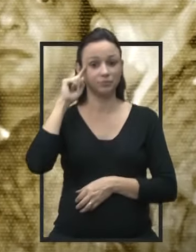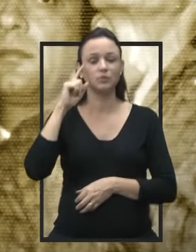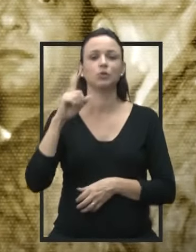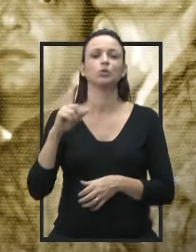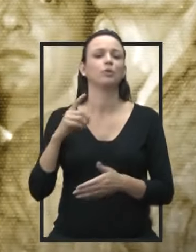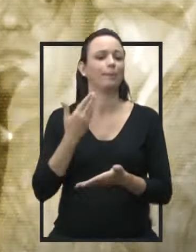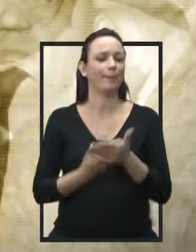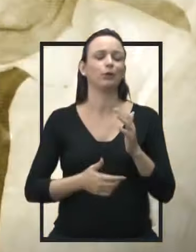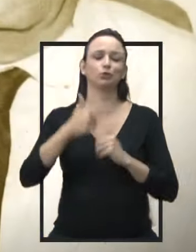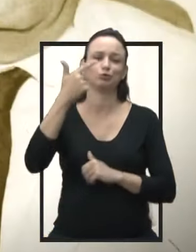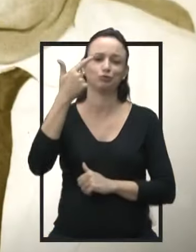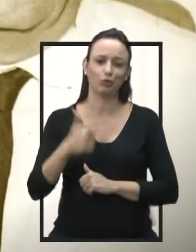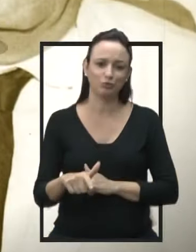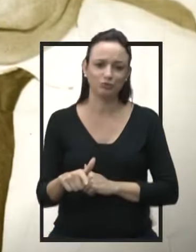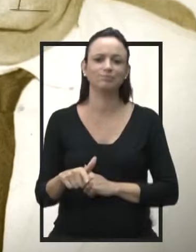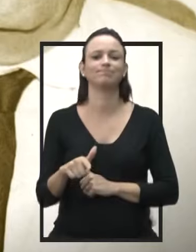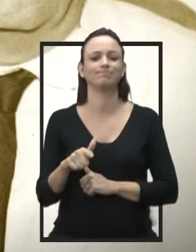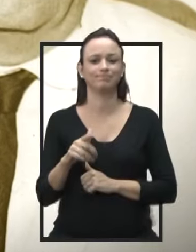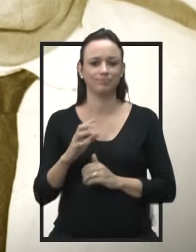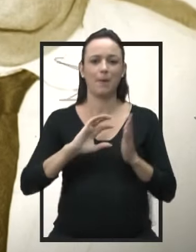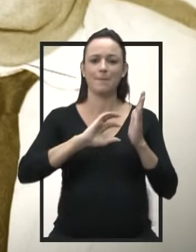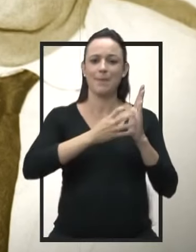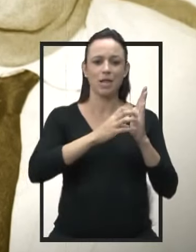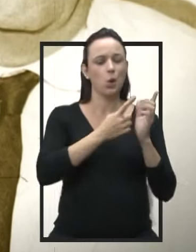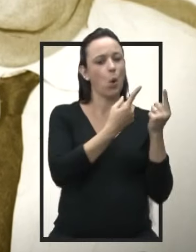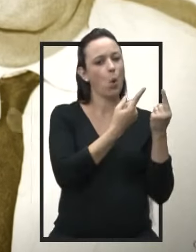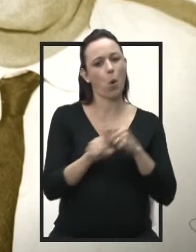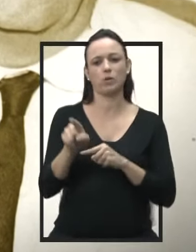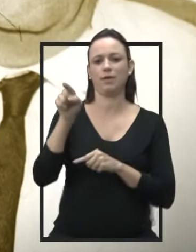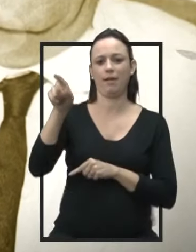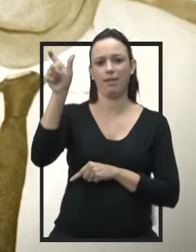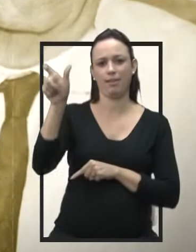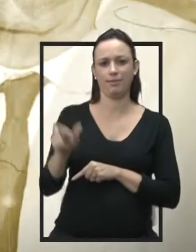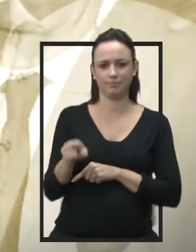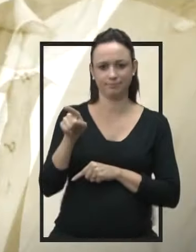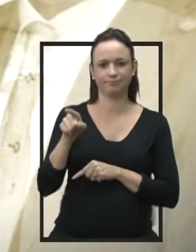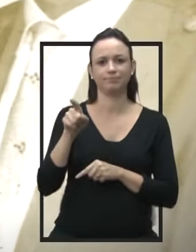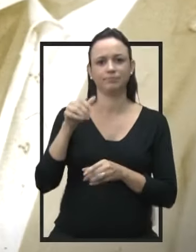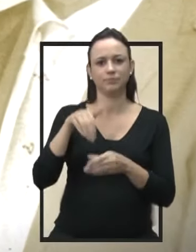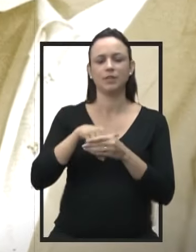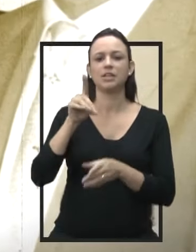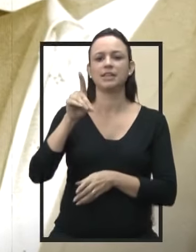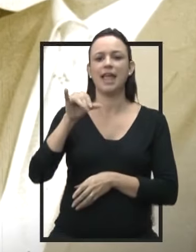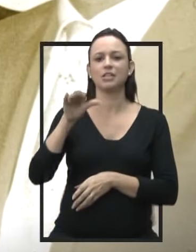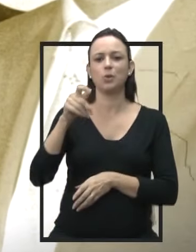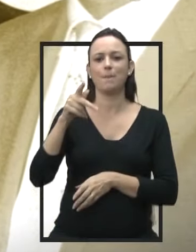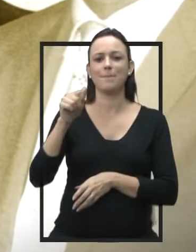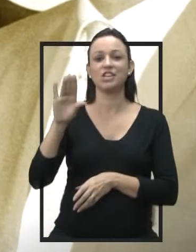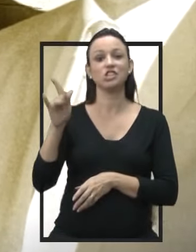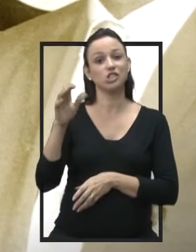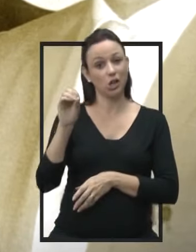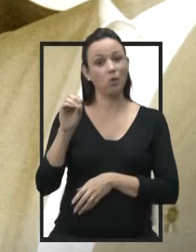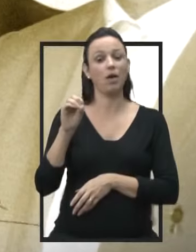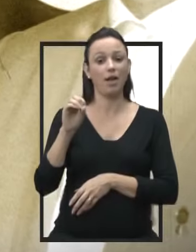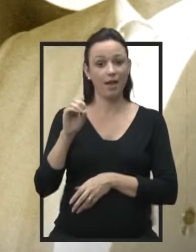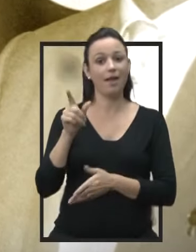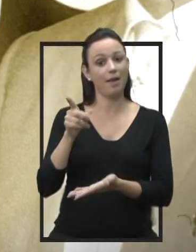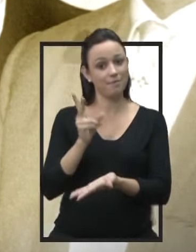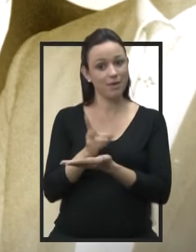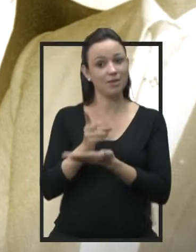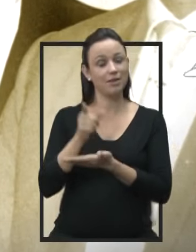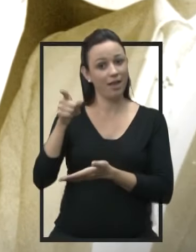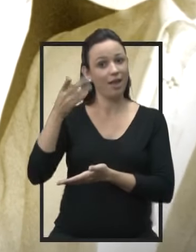Magalhães sofre nova derrota. Muitos partidos se uniram contra ele e elegeram Décio Pacheco, aquele mesmo